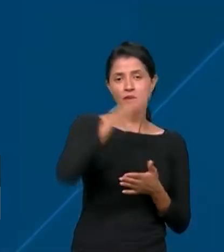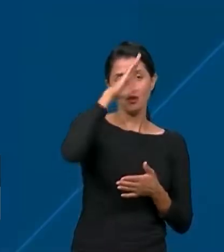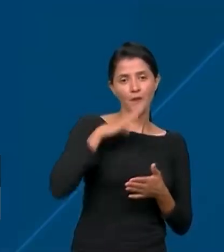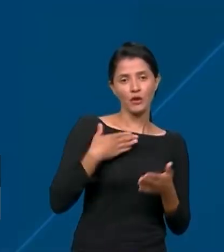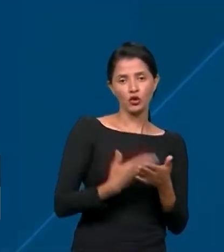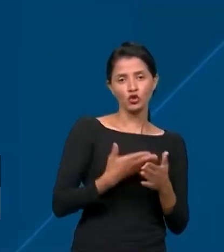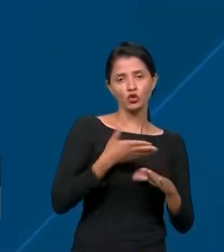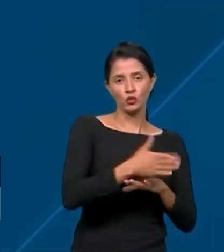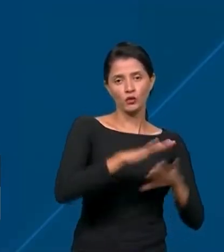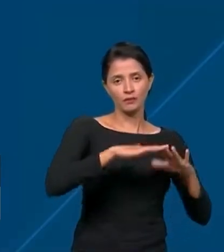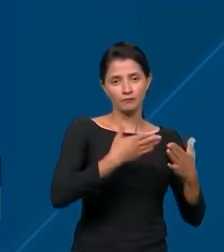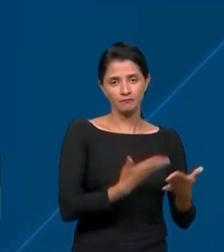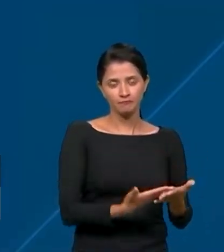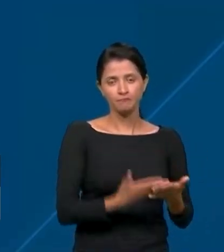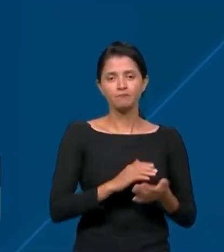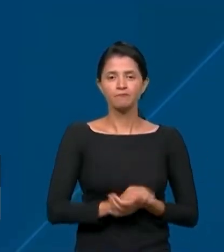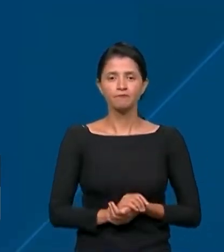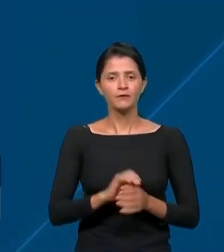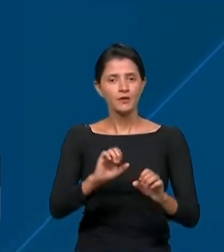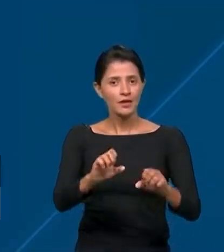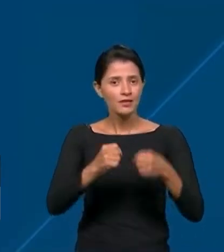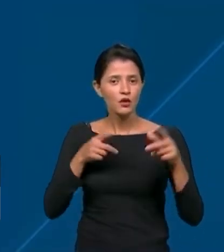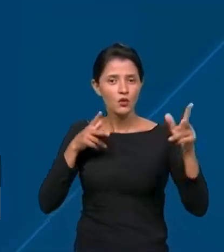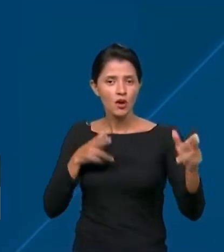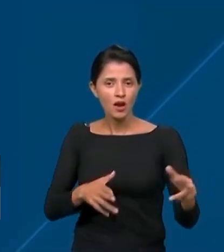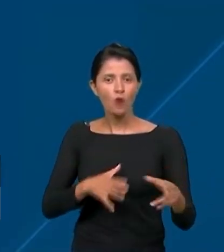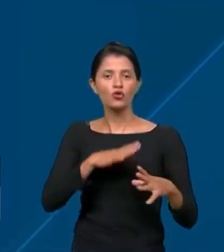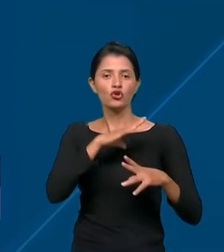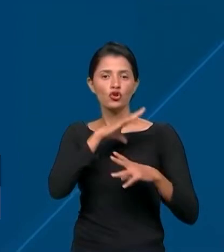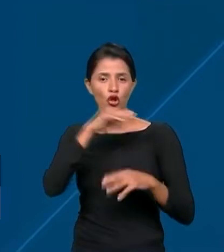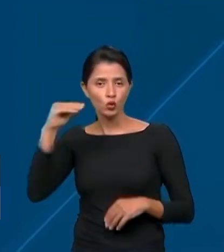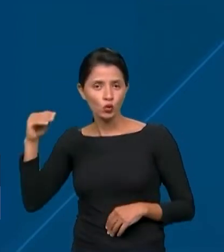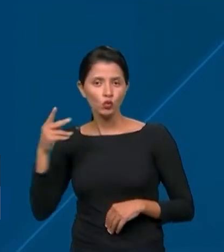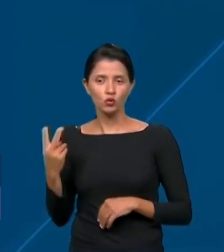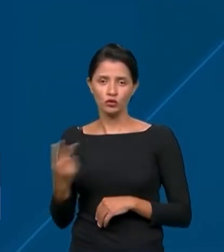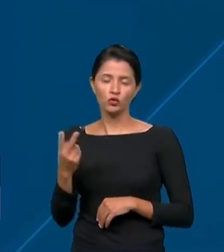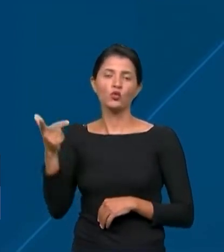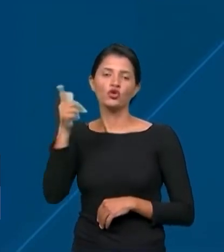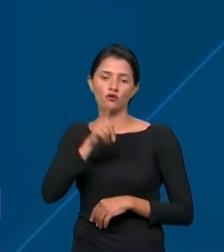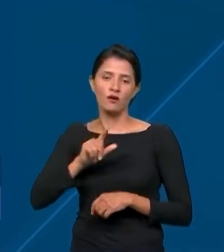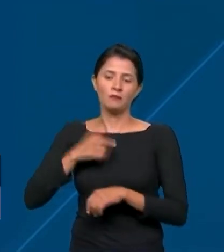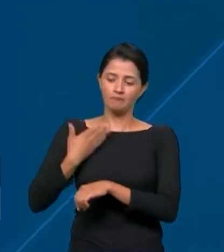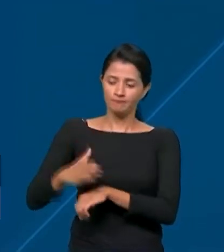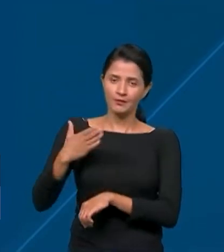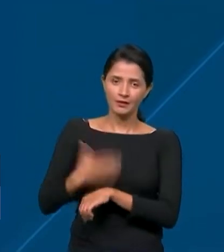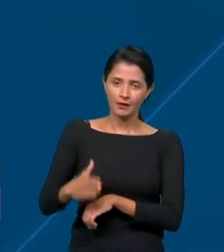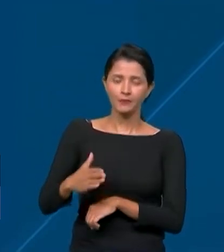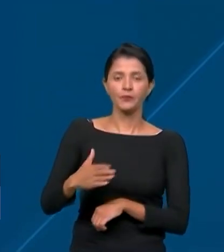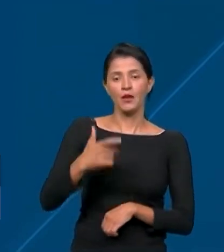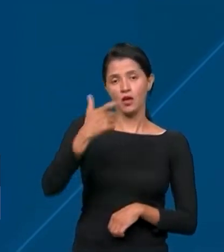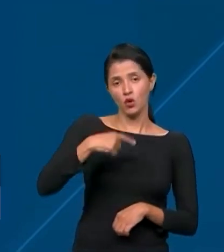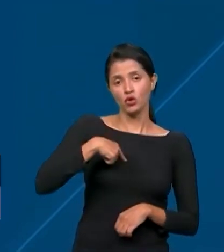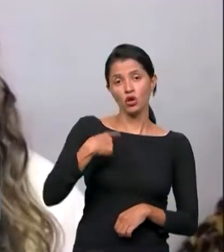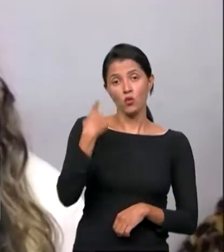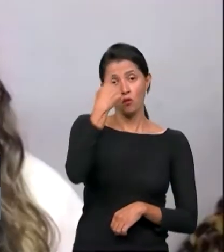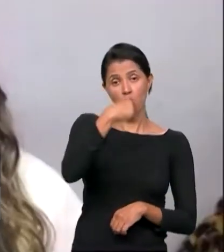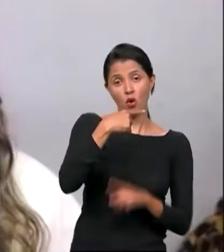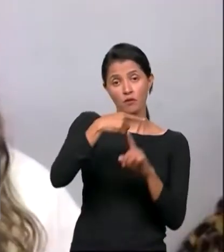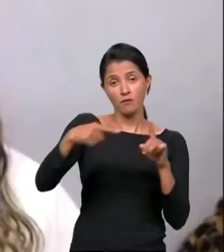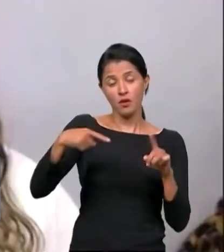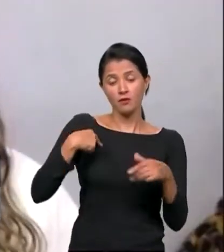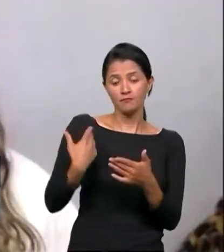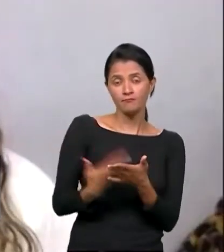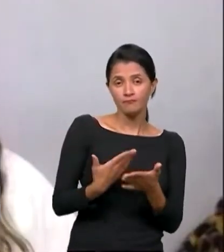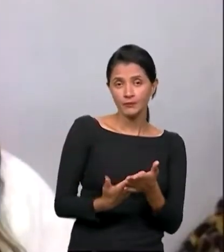Bolshoi. Dedicação de gente grande foi o que eles tiveram para chegar aí. Eu tinha uma hora e meia de aula e em